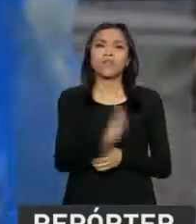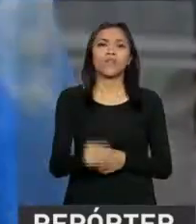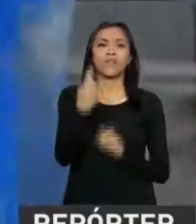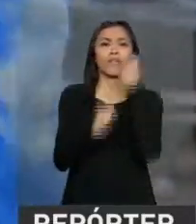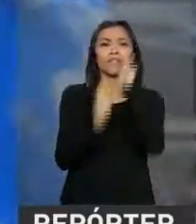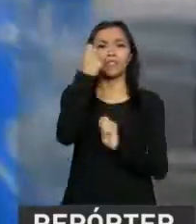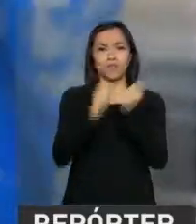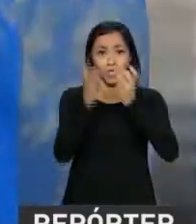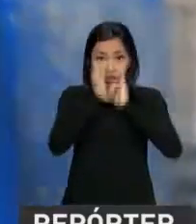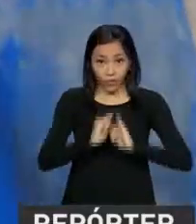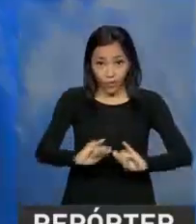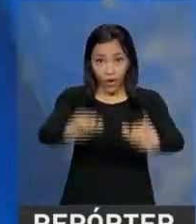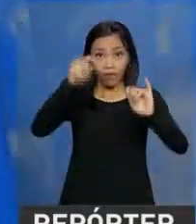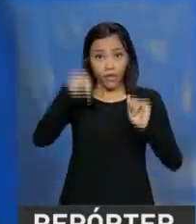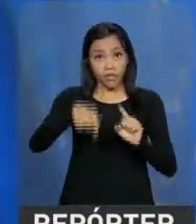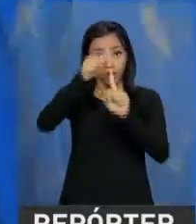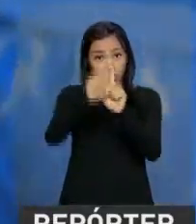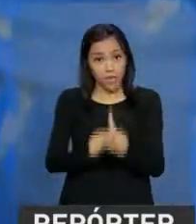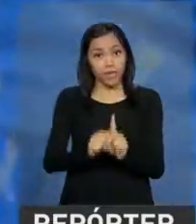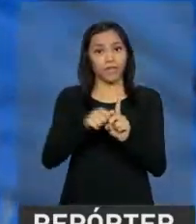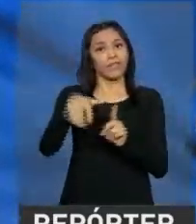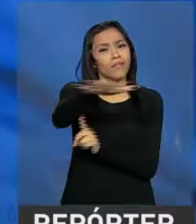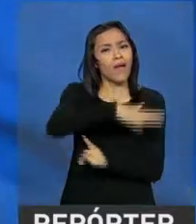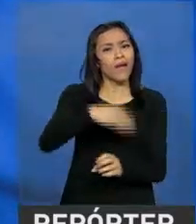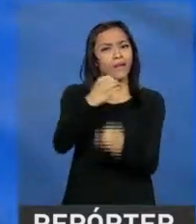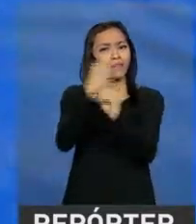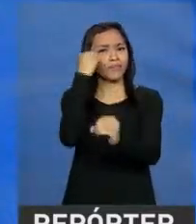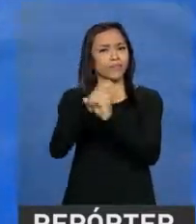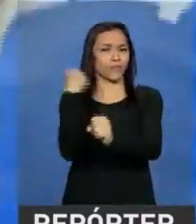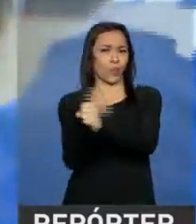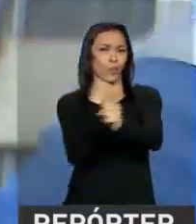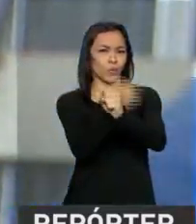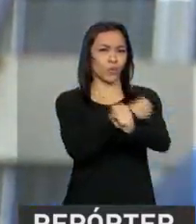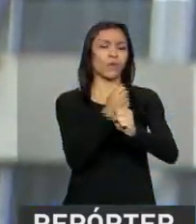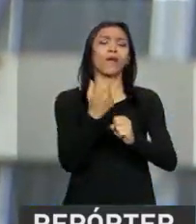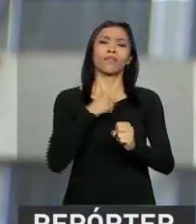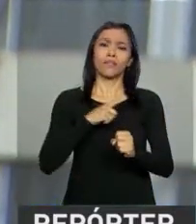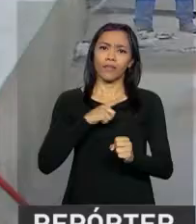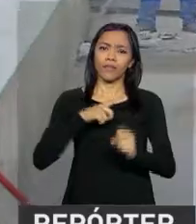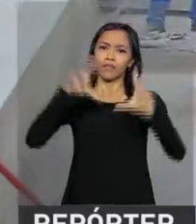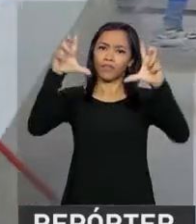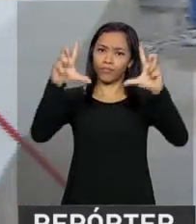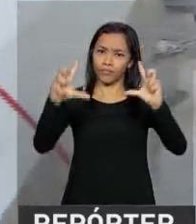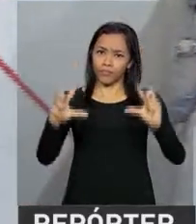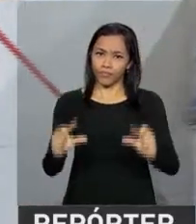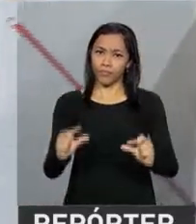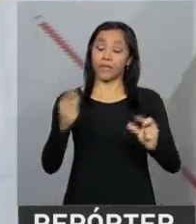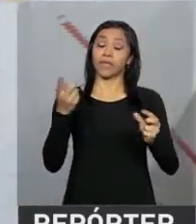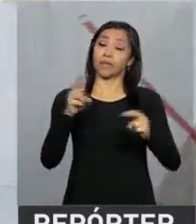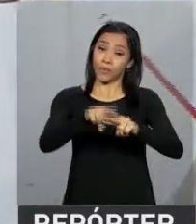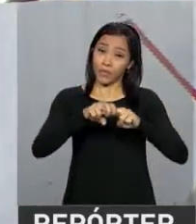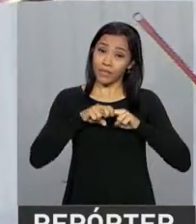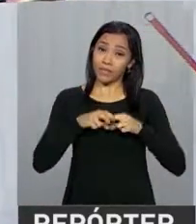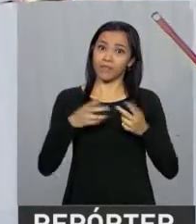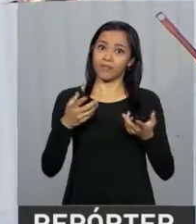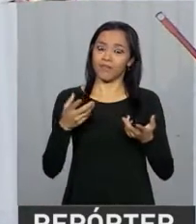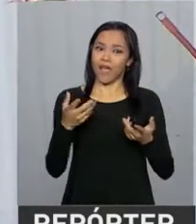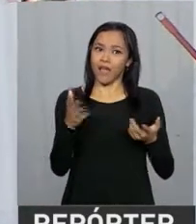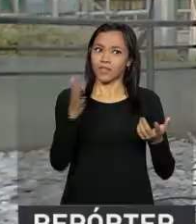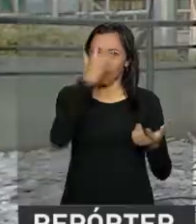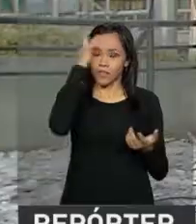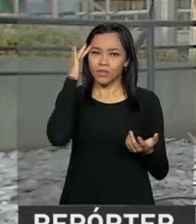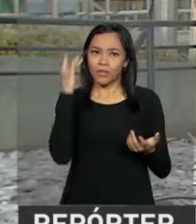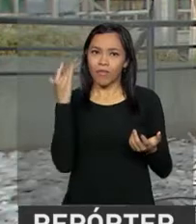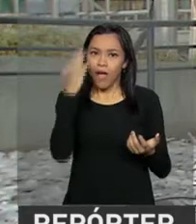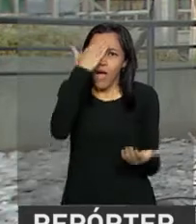acordo com o levantamento, o setor tem apresentado redução na queda do ritmo na atividade. Com isso, a confiança no setor